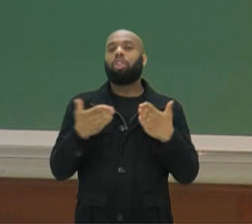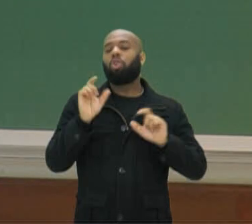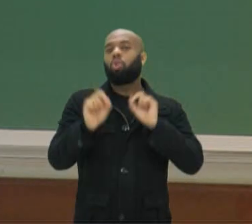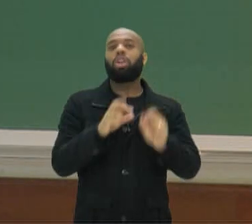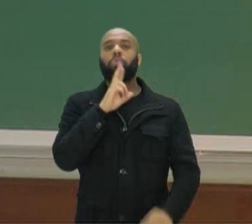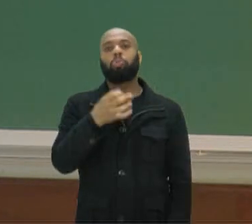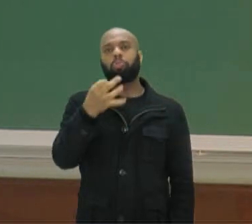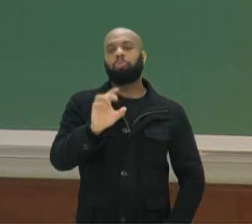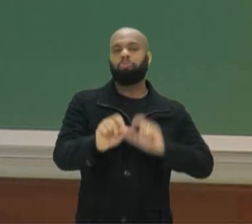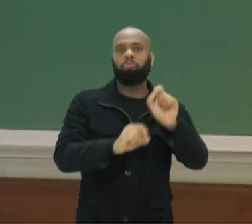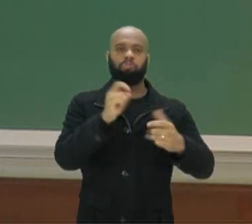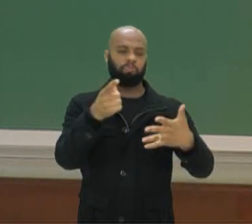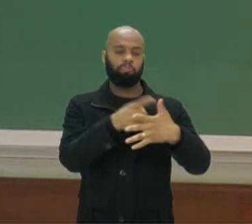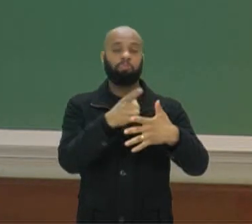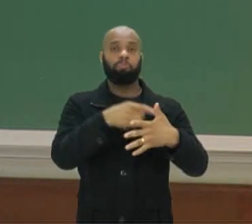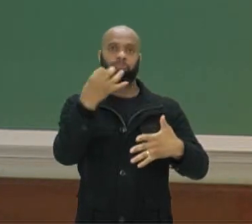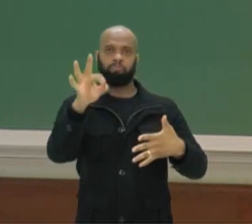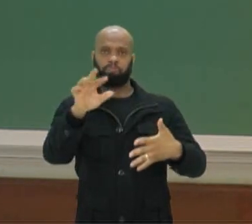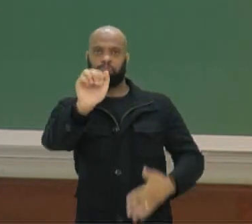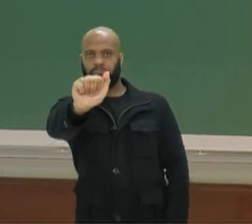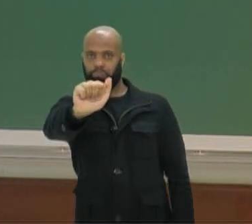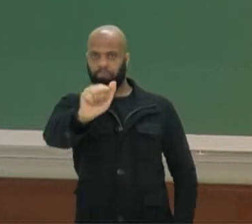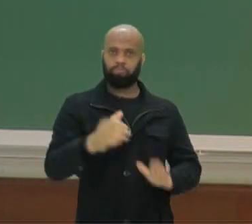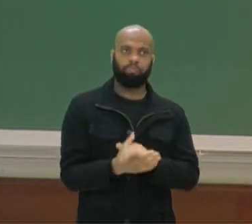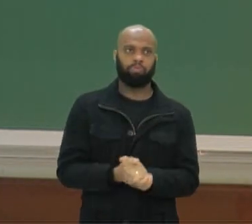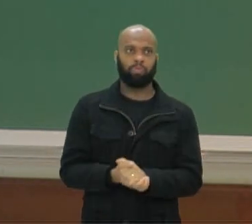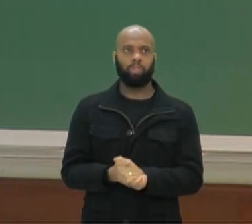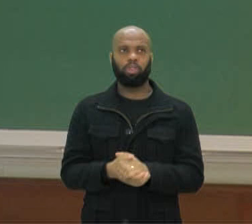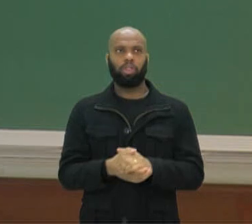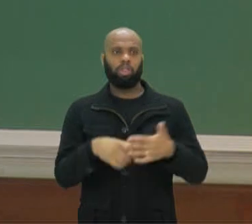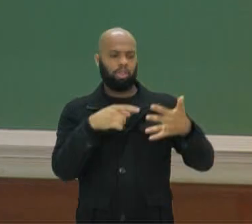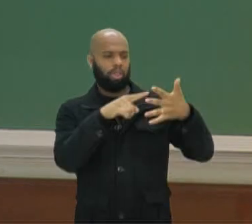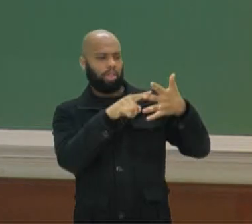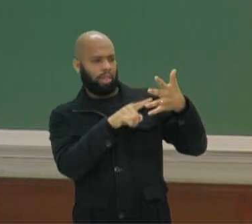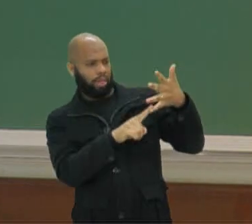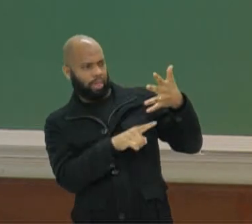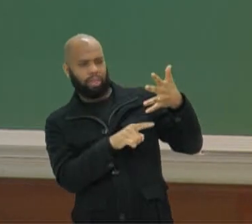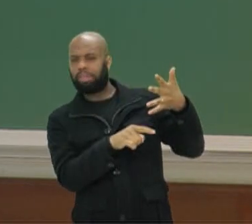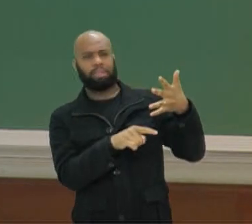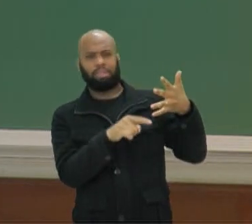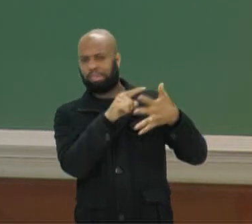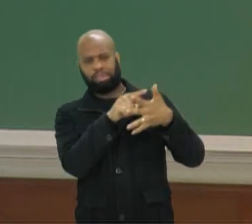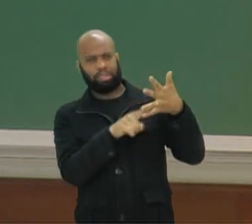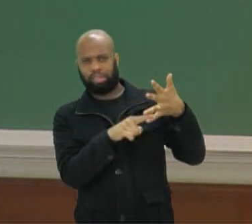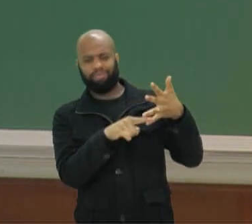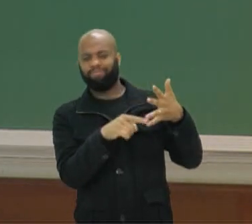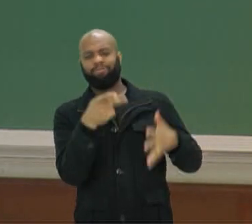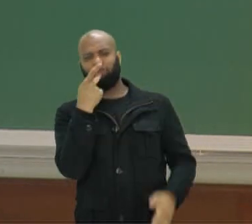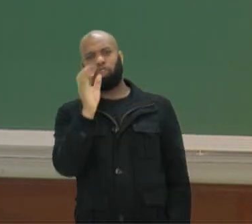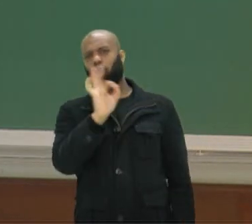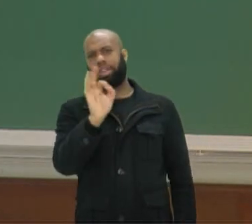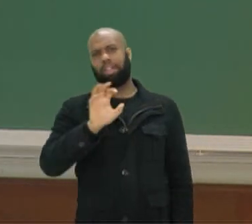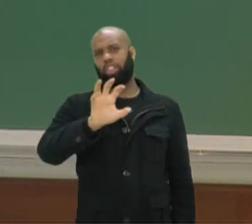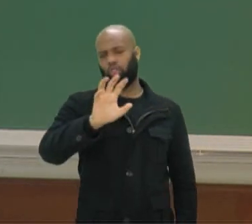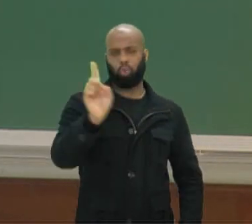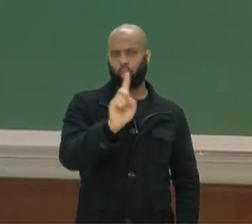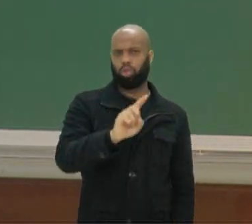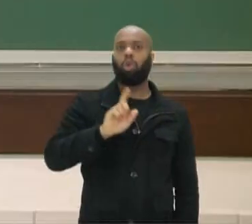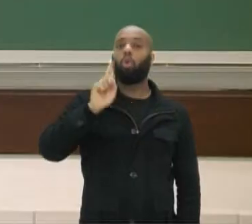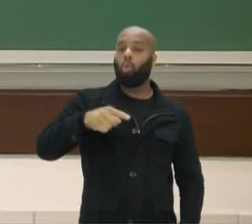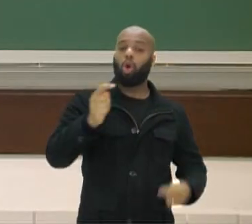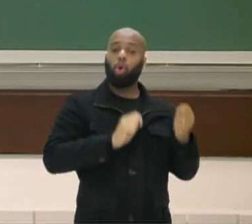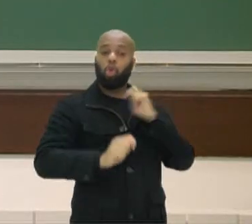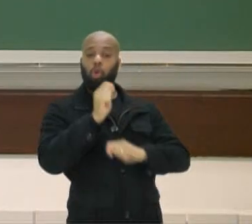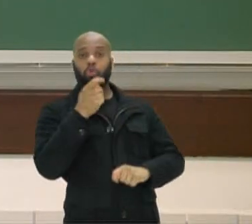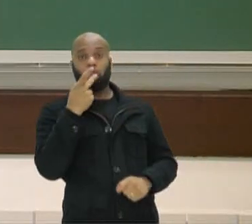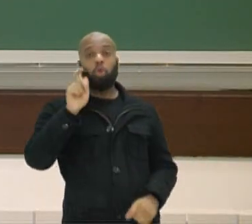alternativa certa seria a alternativa da letra A. E nada que diz respeito à pintura ou a patrimônio público, de destruição,